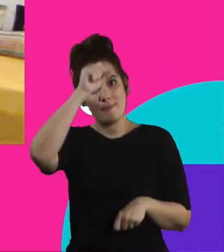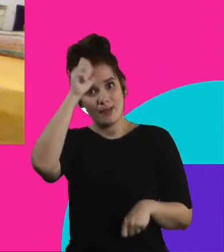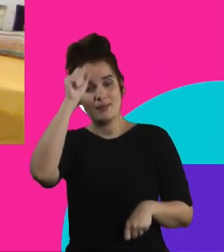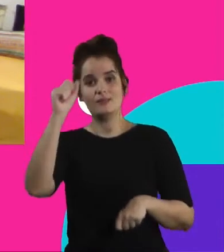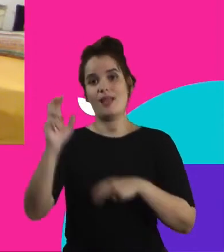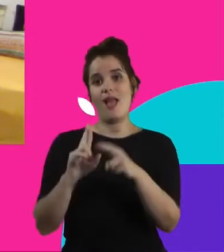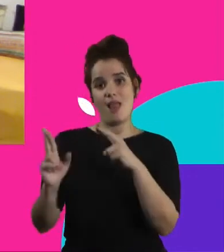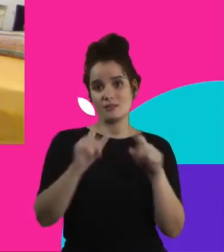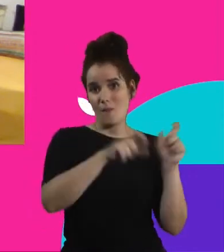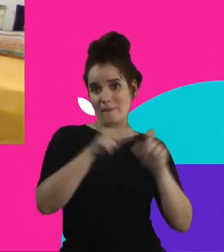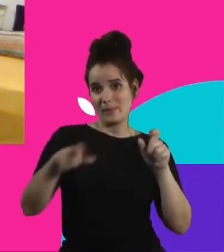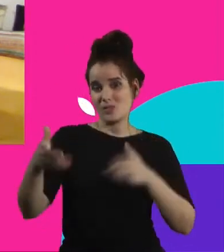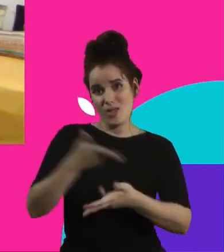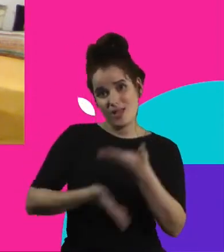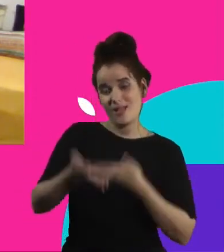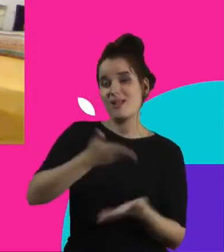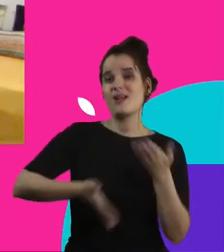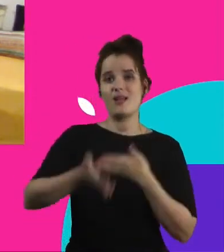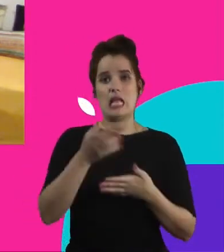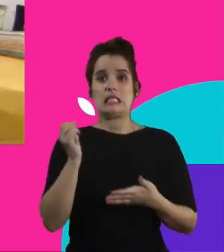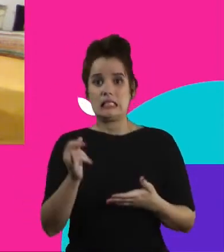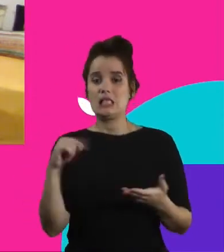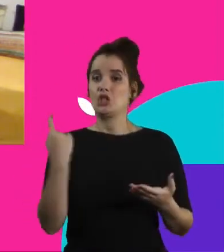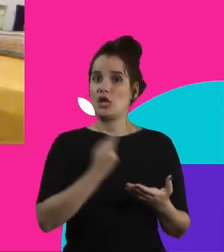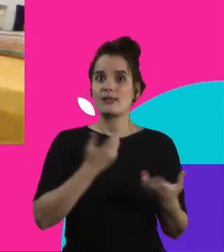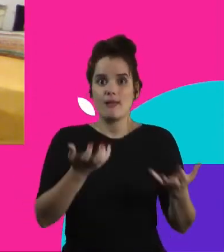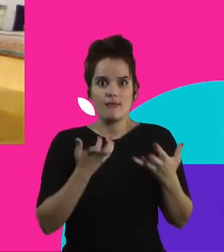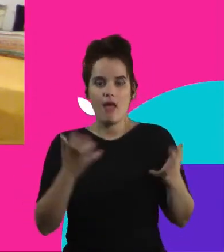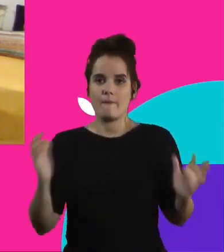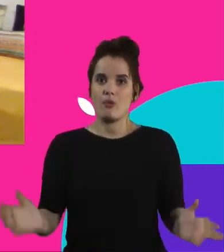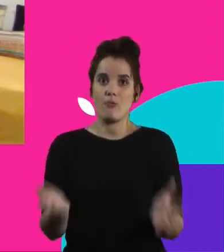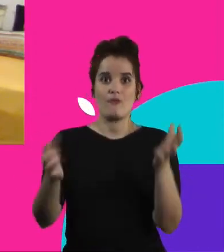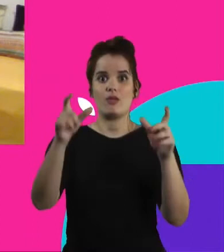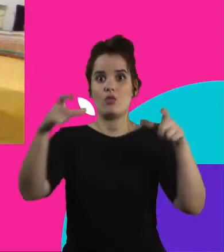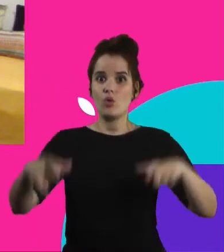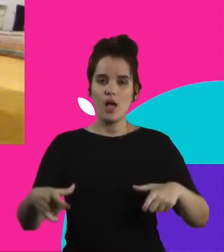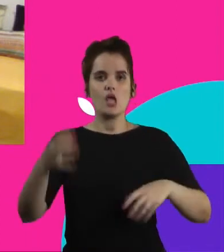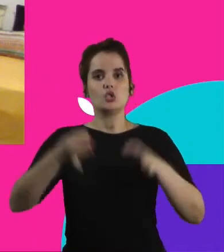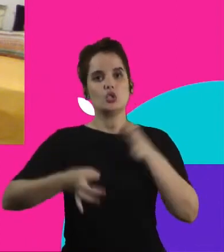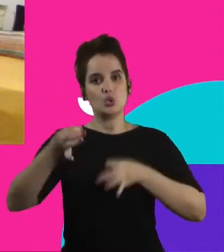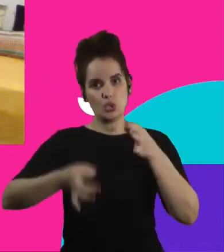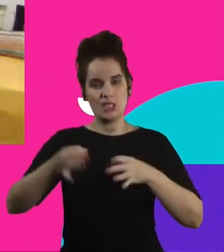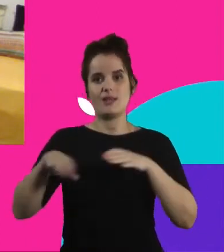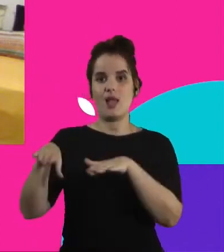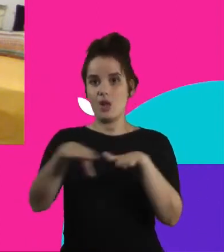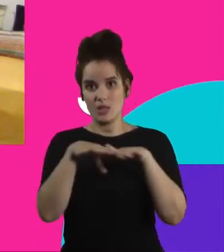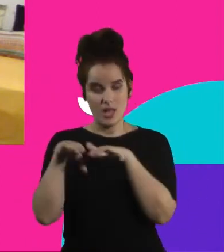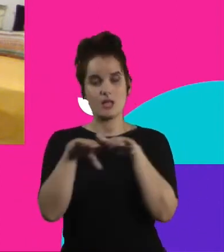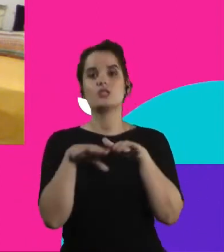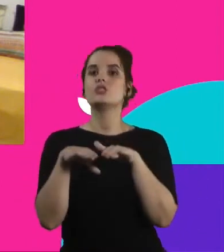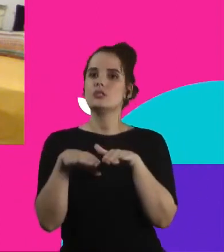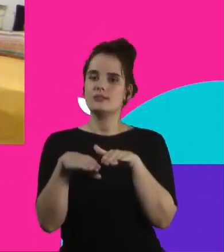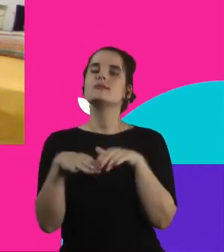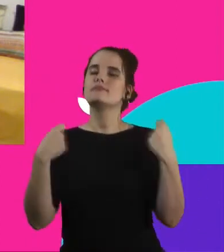relações entre pessoas, a gente vai ter que aprender. Se a gente de fato, né, quiser promover ambientes de mais justiça, de mais equidade.